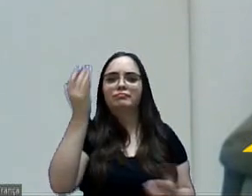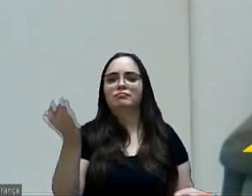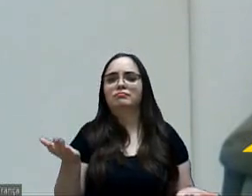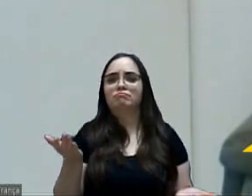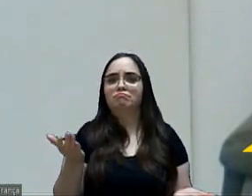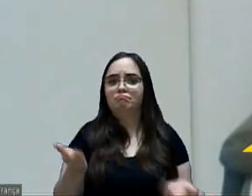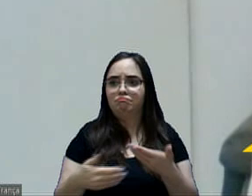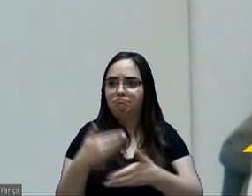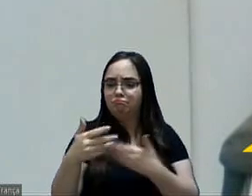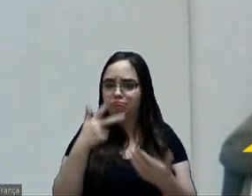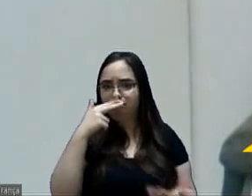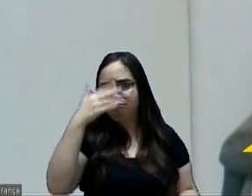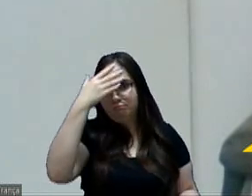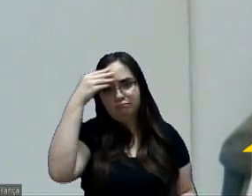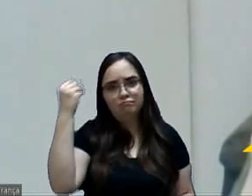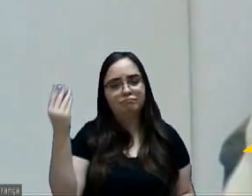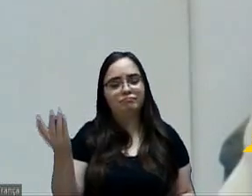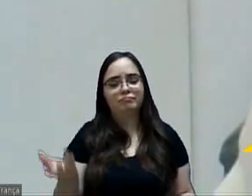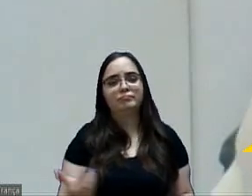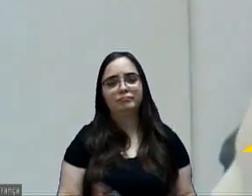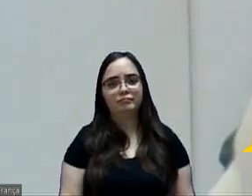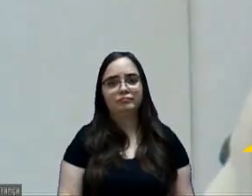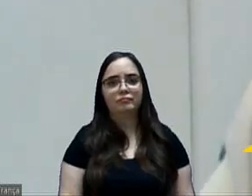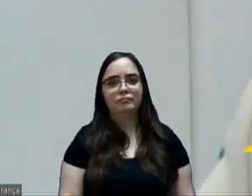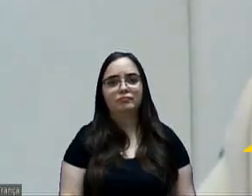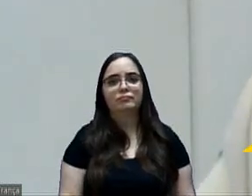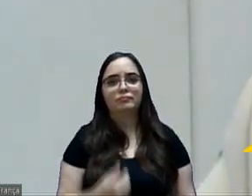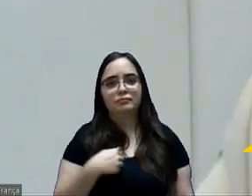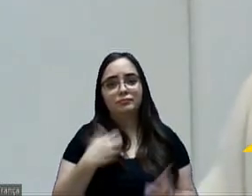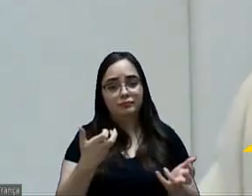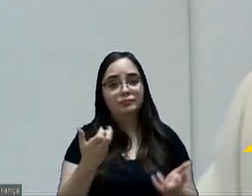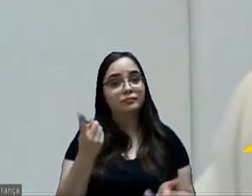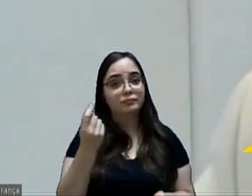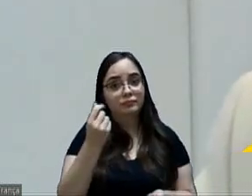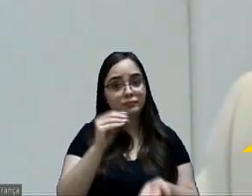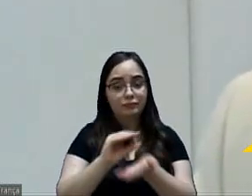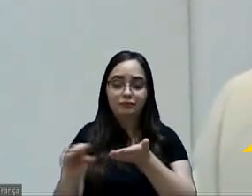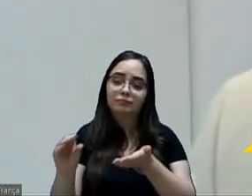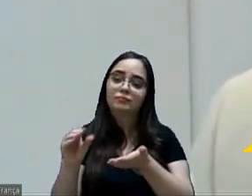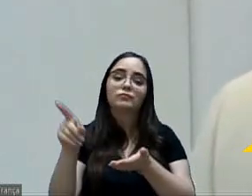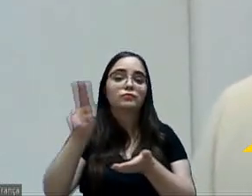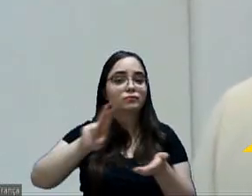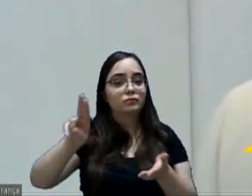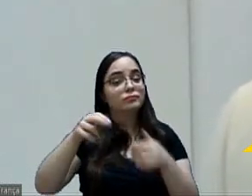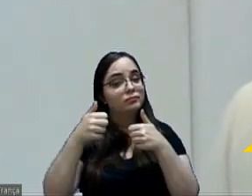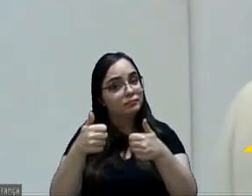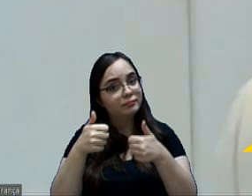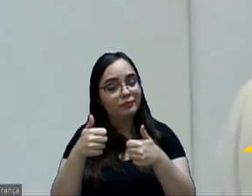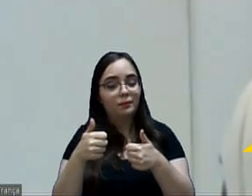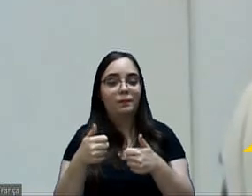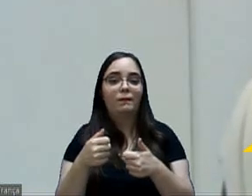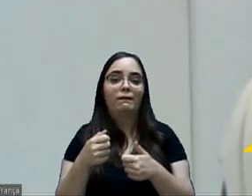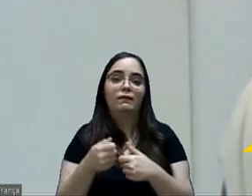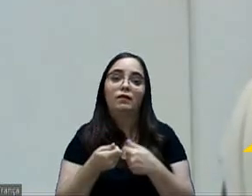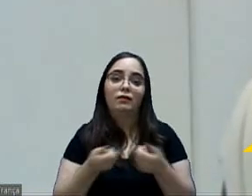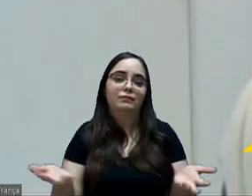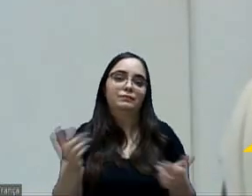espero que realmente esse dinheiro seja bem usado. Eu só espero que o nosso